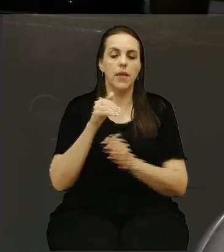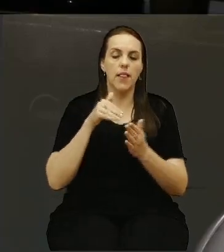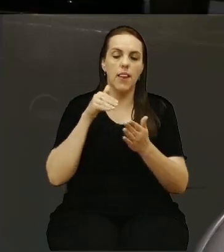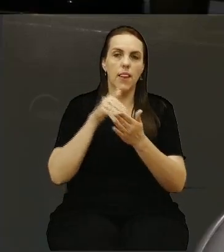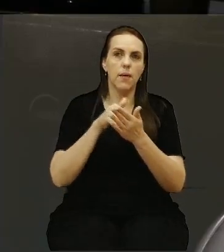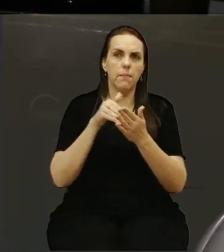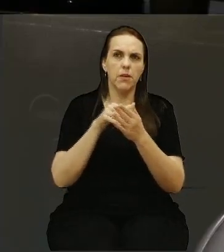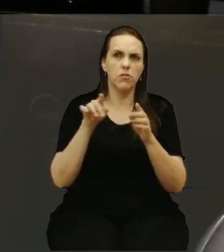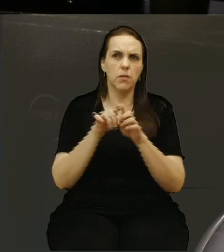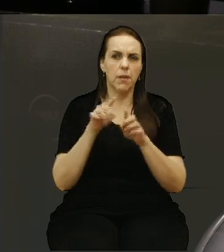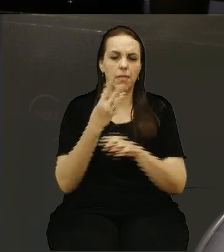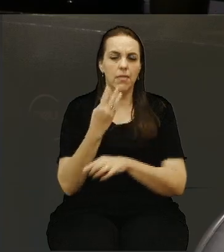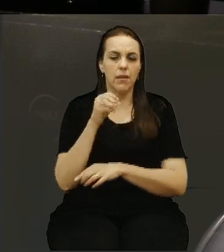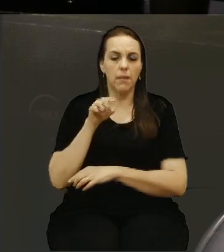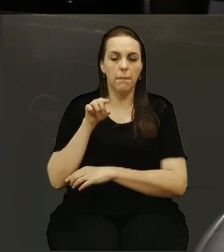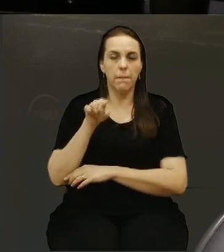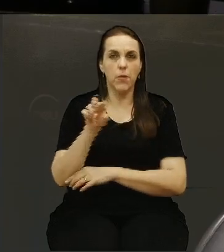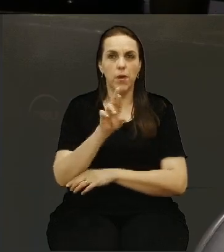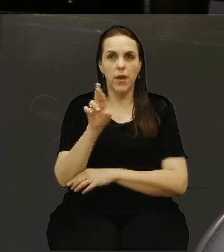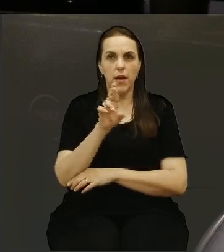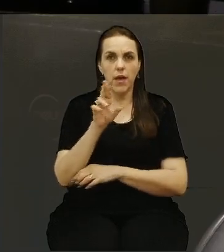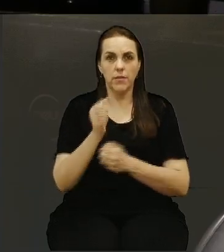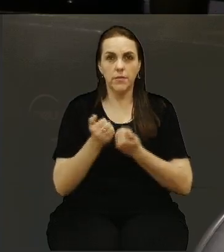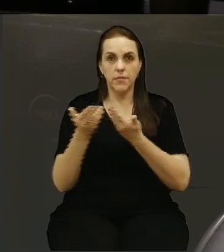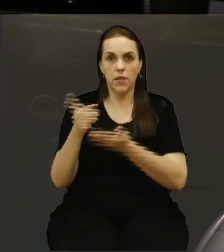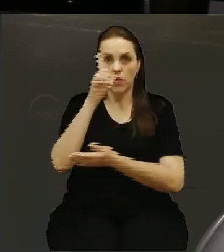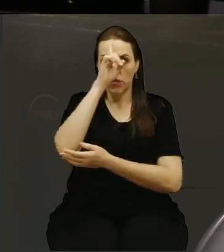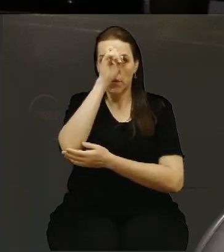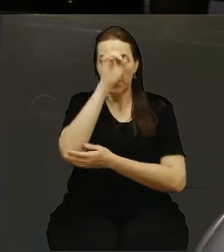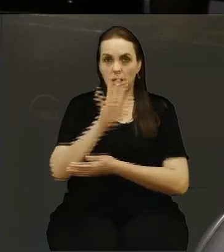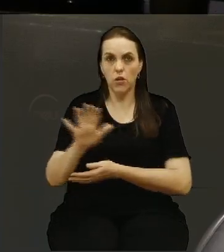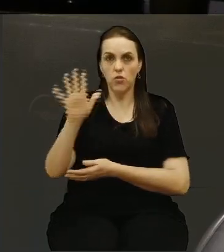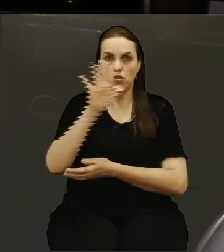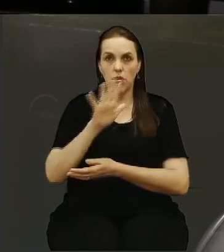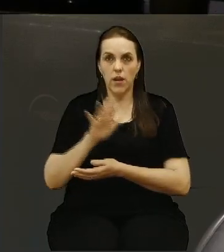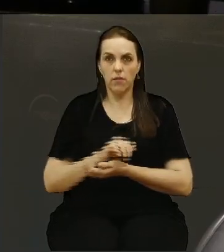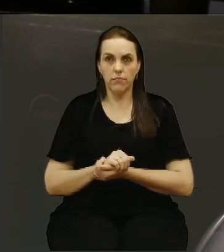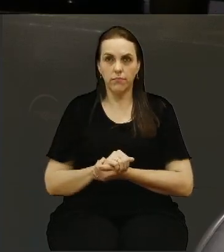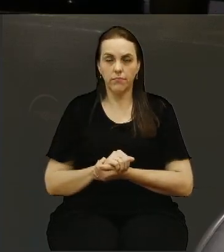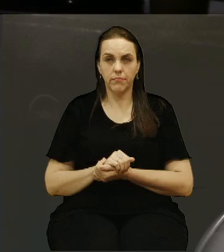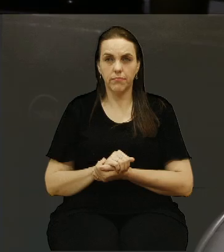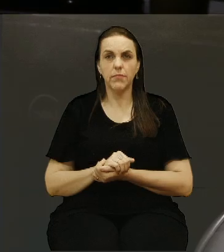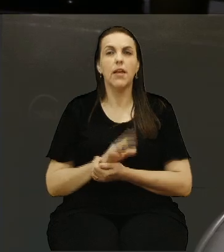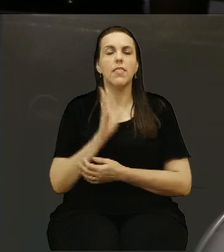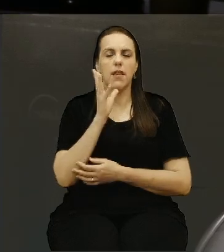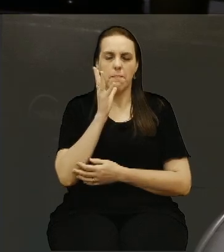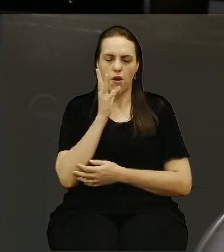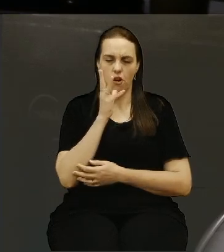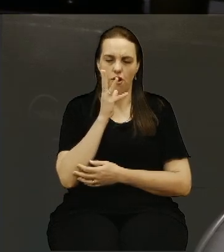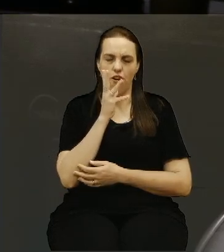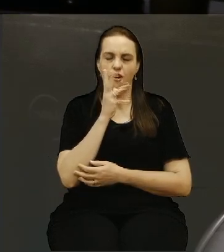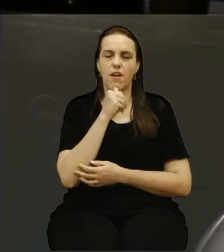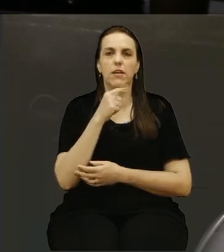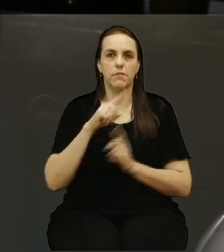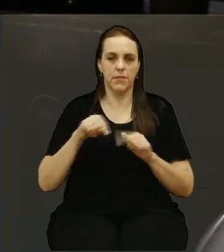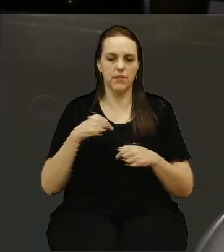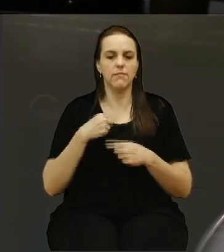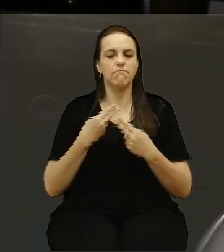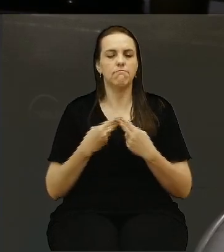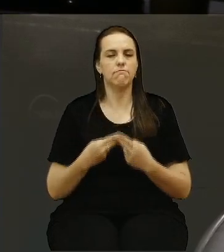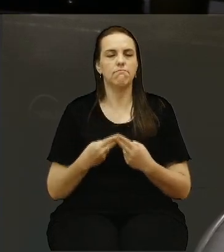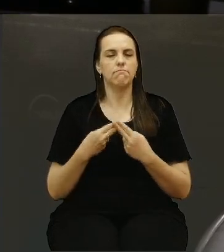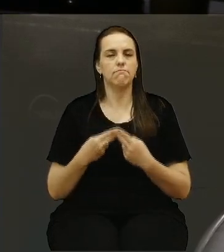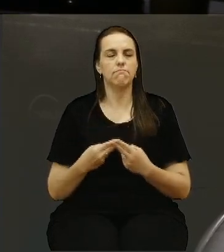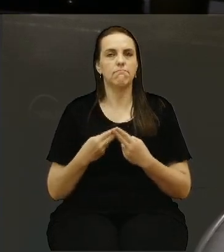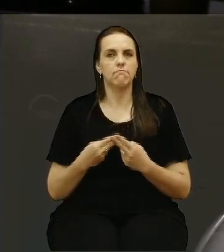de R$ 30.000 a ser destinado para o Hospital Geral. Tarda, mas eu sou muito paciente. Tarda, mas